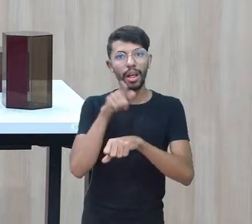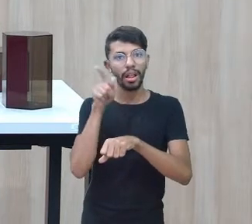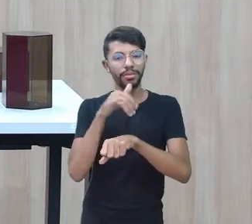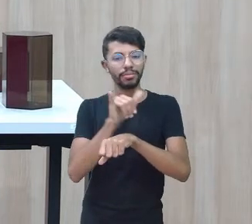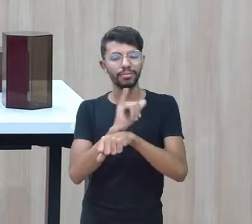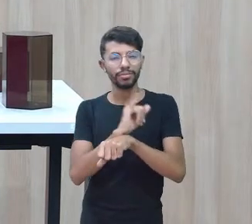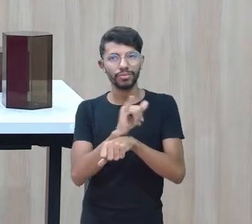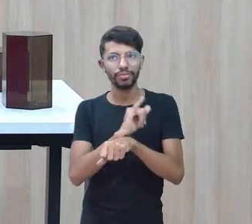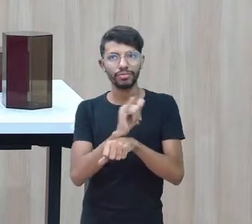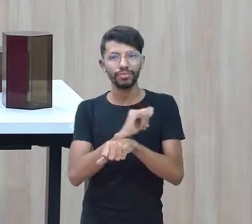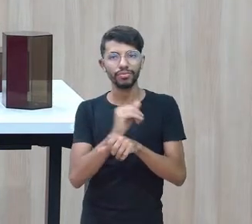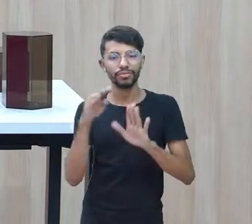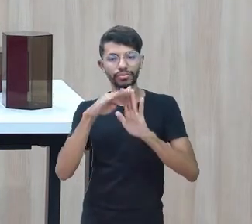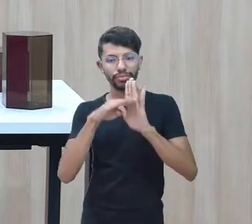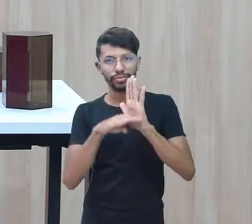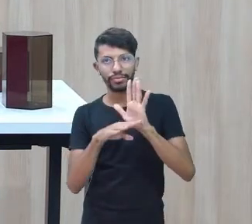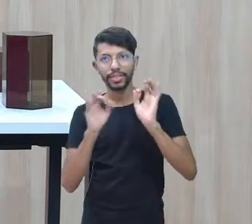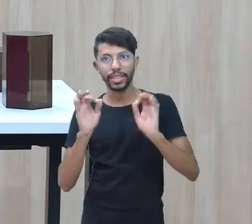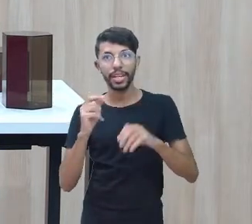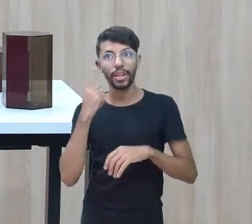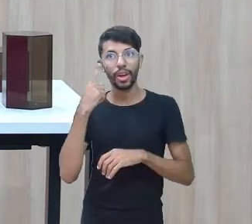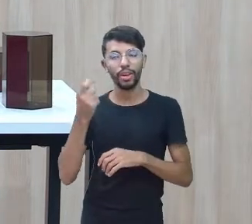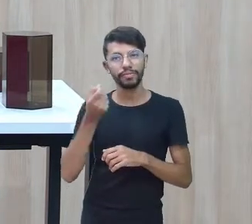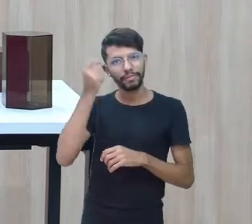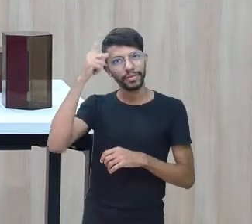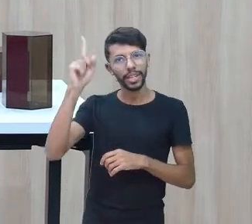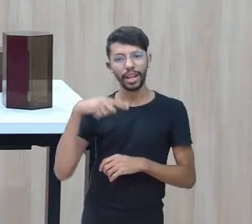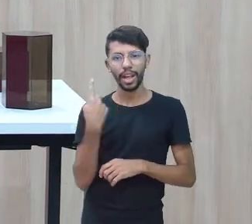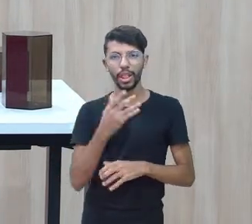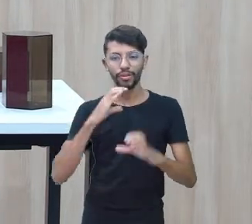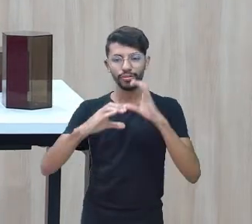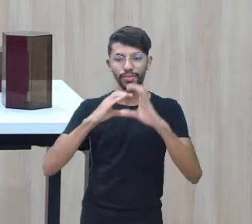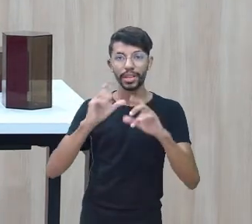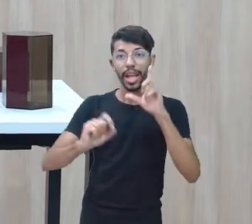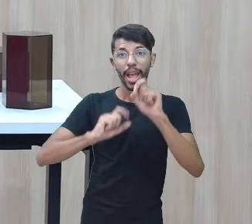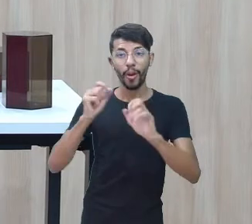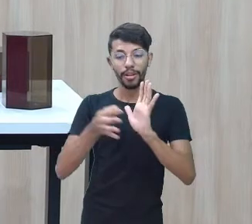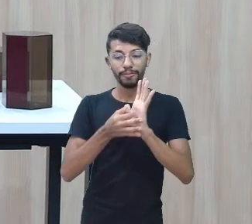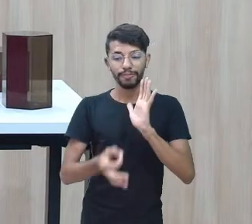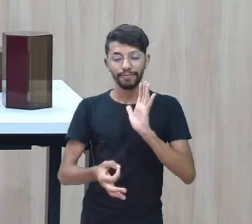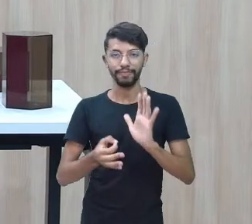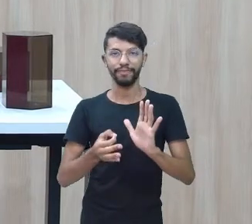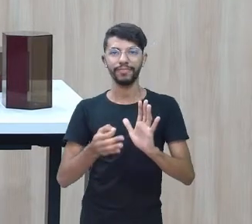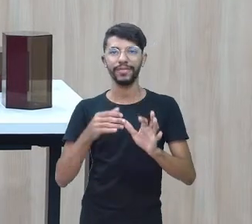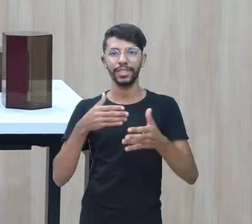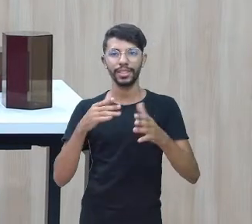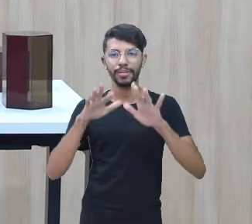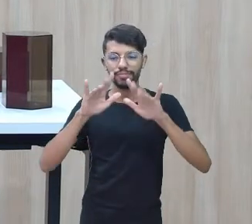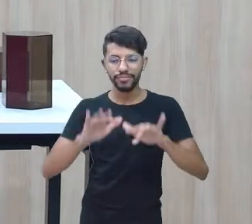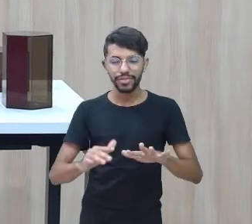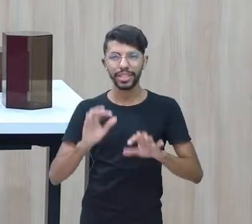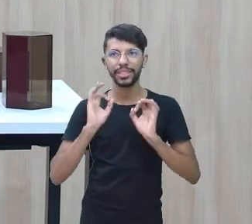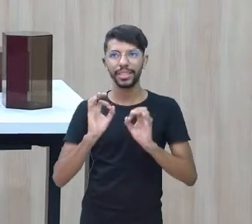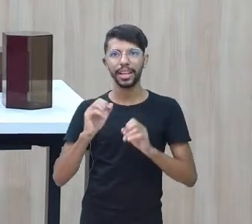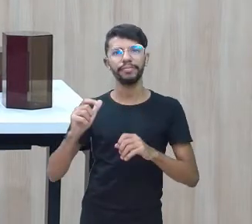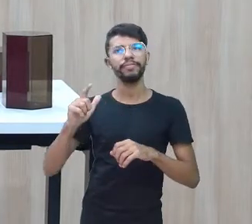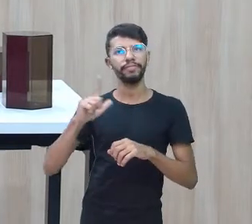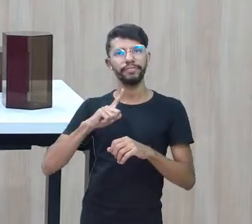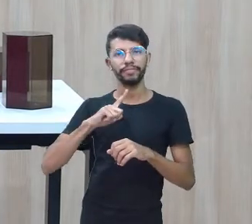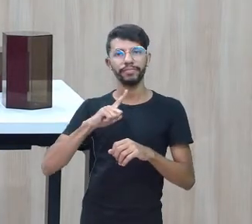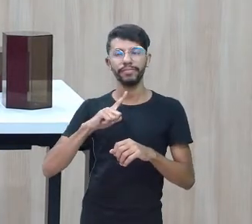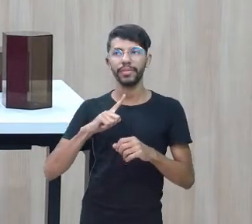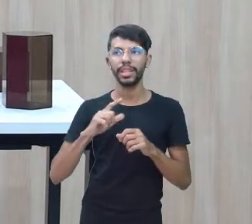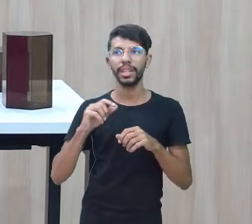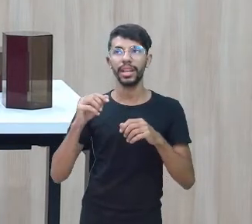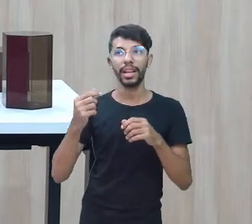Uma ideia para a gente se comunicar é o comentário do YouTube, né, gente? A gente vai ter o chat já no aplicativo, mas lá no comentário do YouTube o